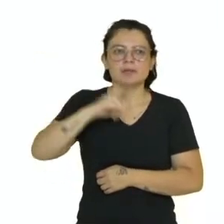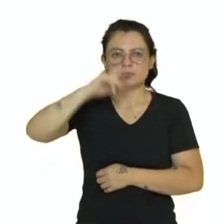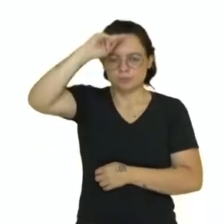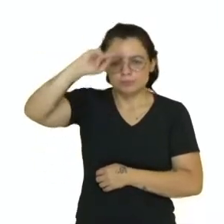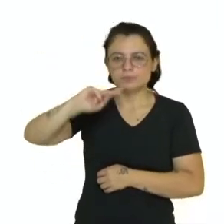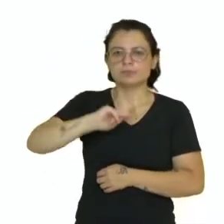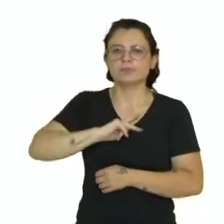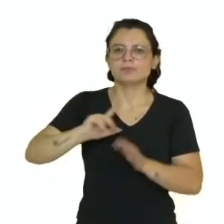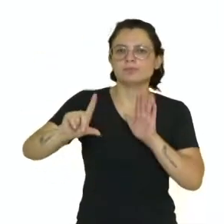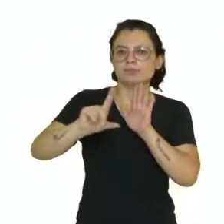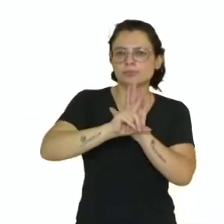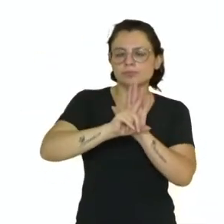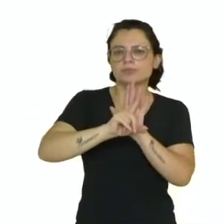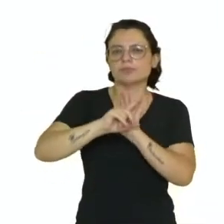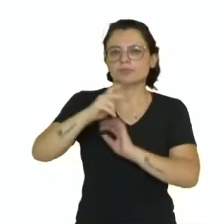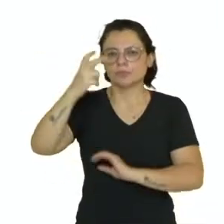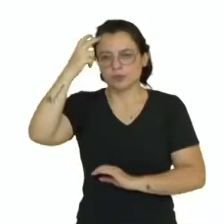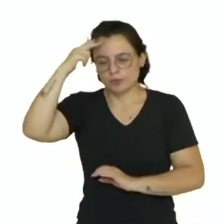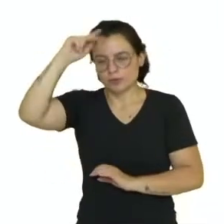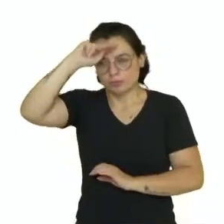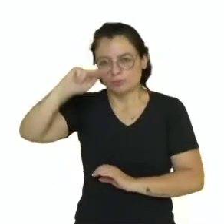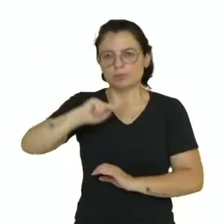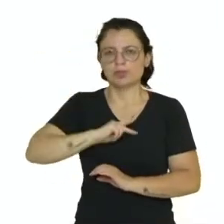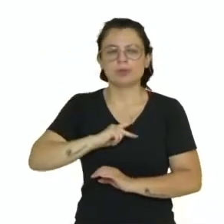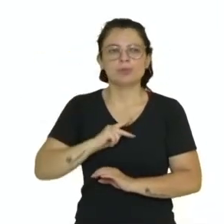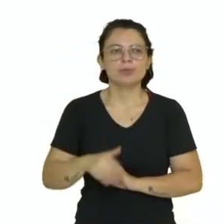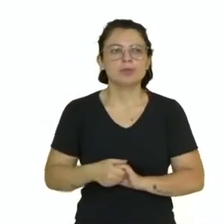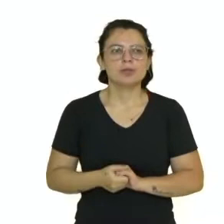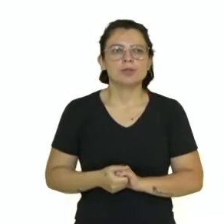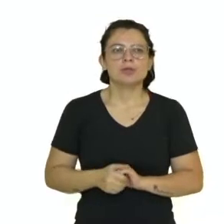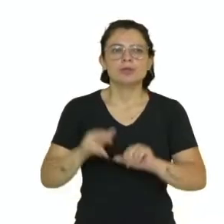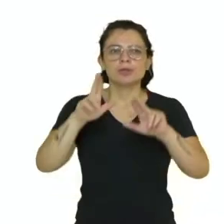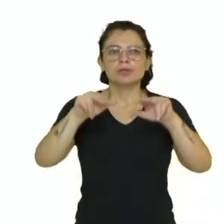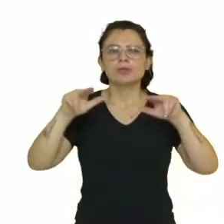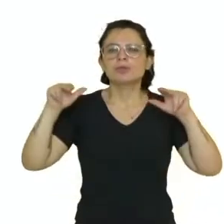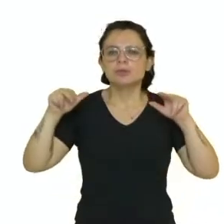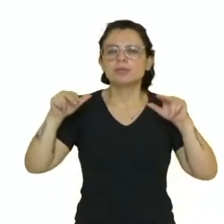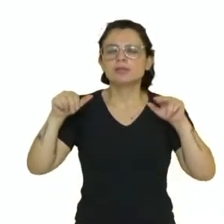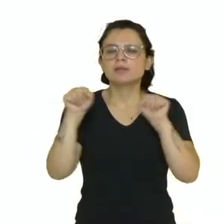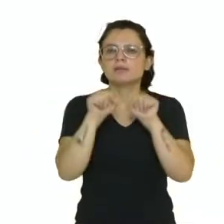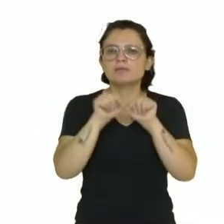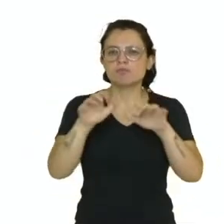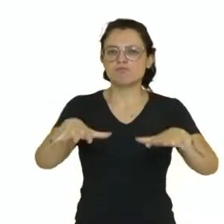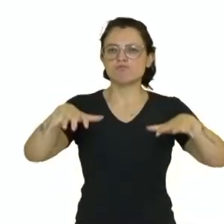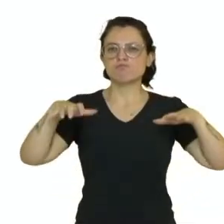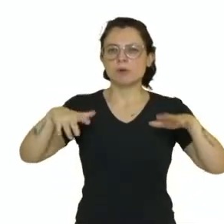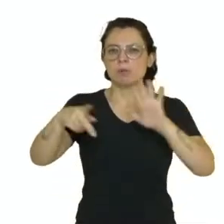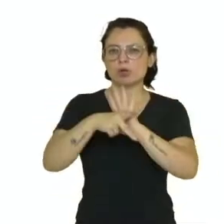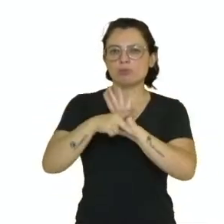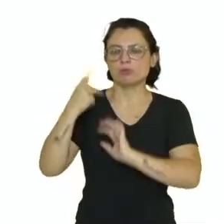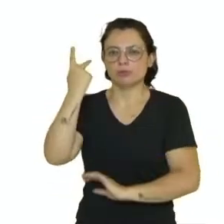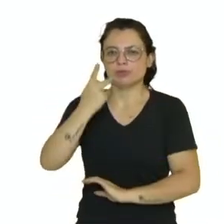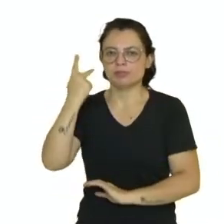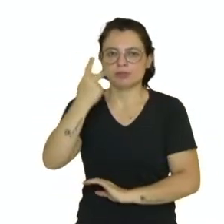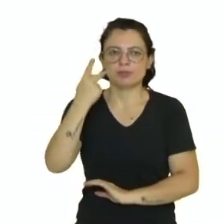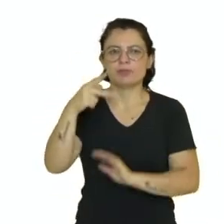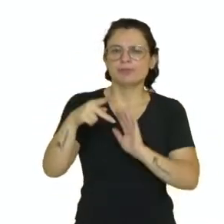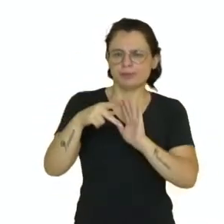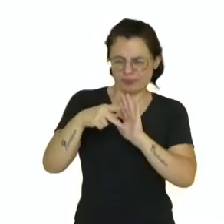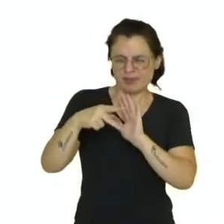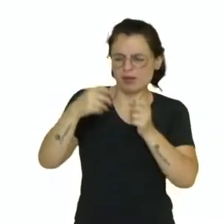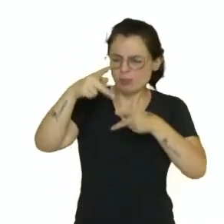leis e costumes próprios, o que significa que nunca formaram um império com centralização política. O poder dos